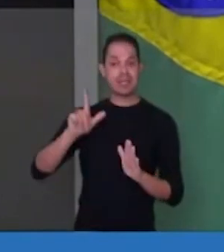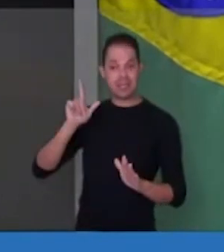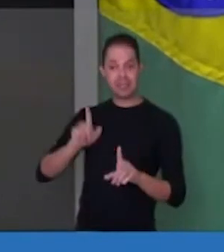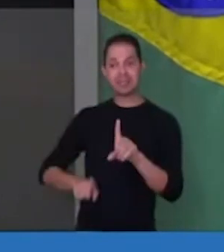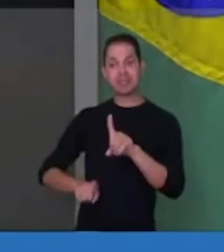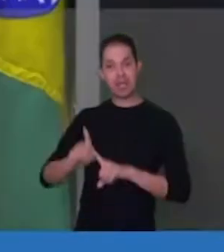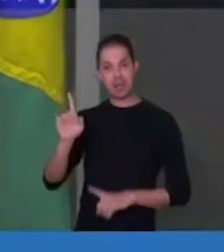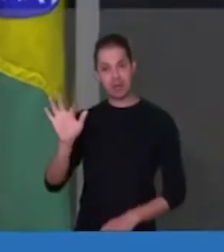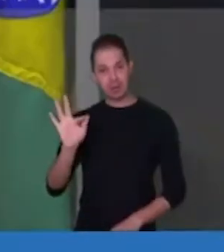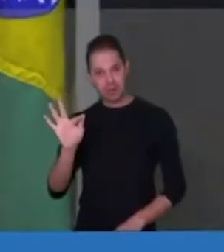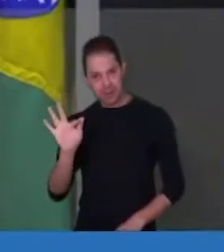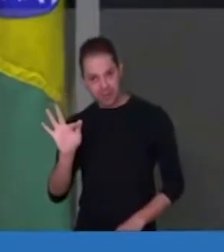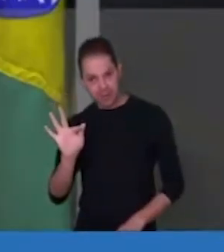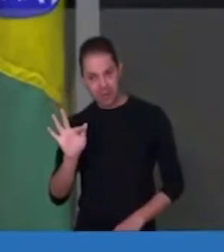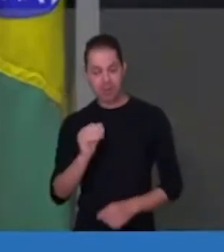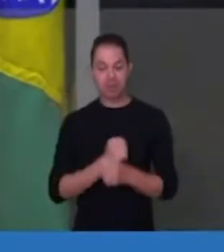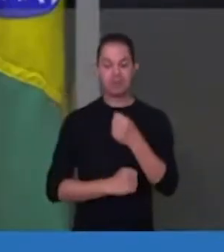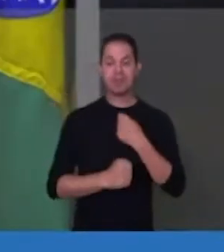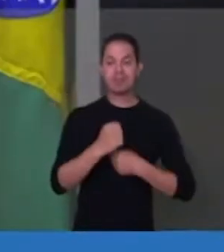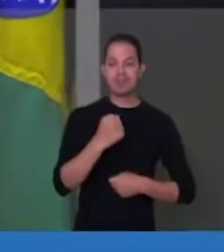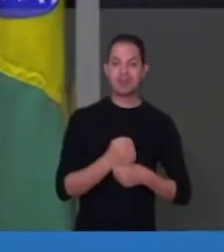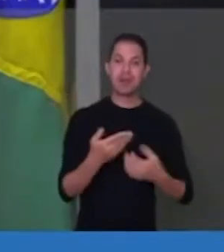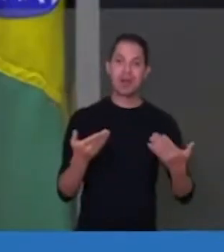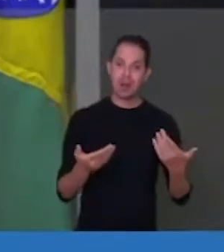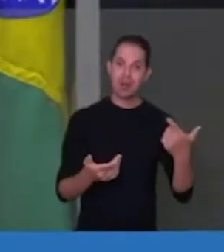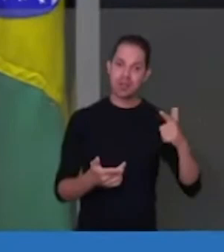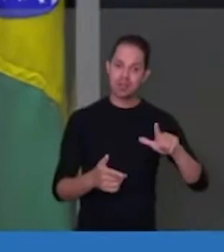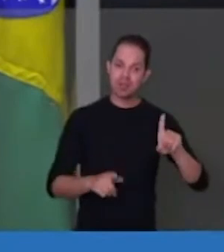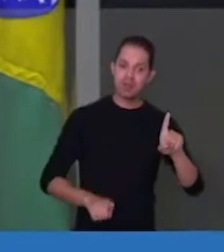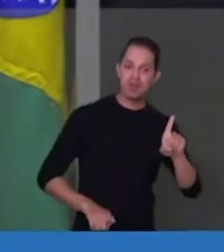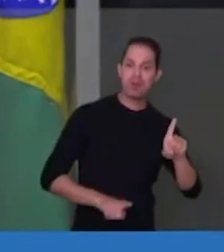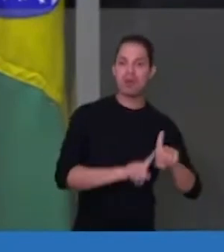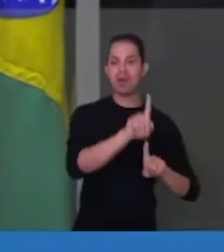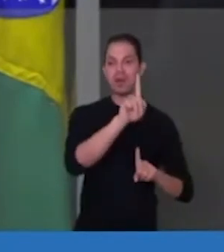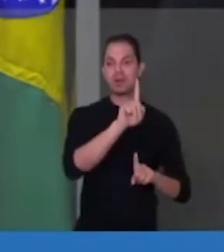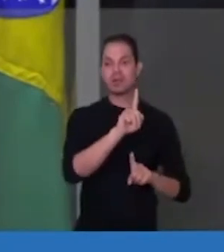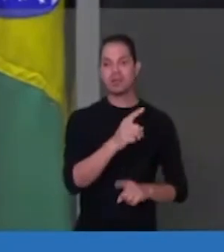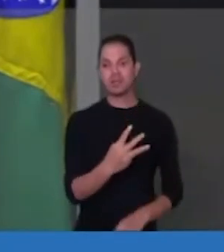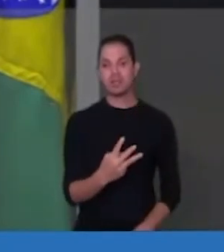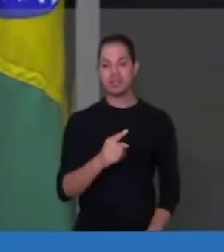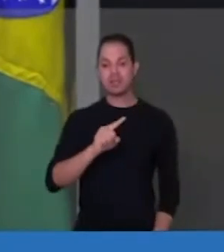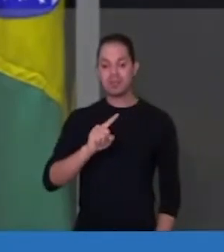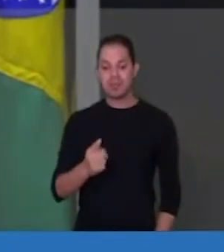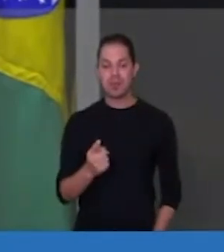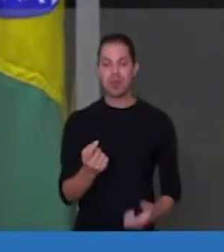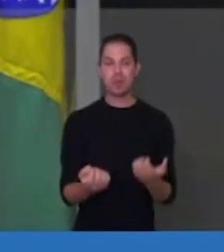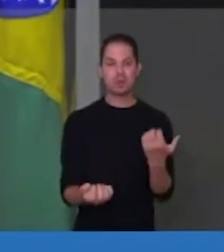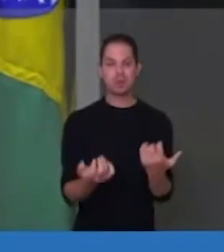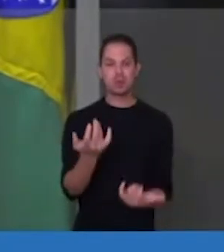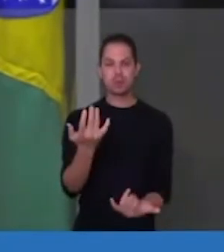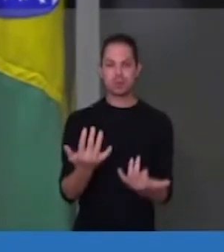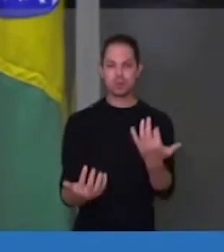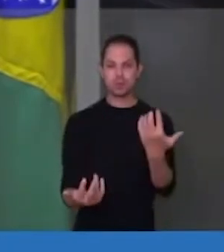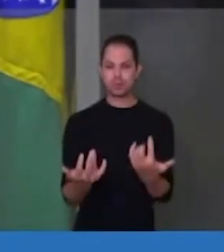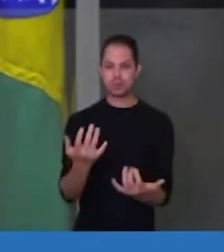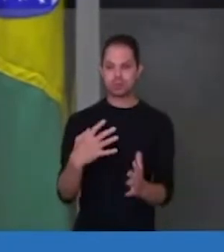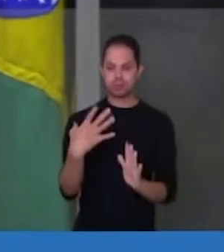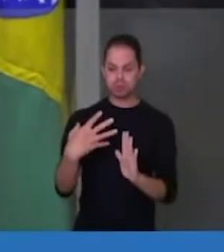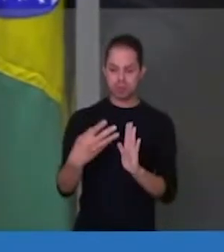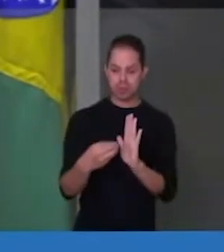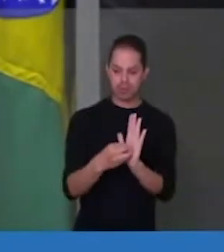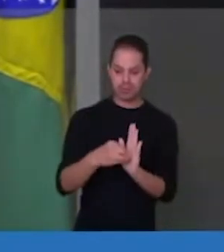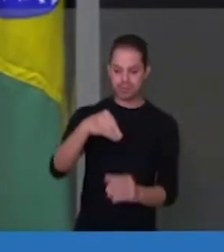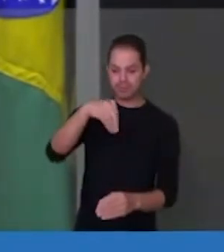fevereiro e do ano passado, e agora bateu mais um recorde. Mais de 3 mil queimadas na Amazônia. Mas não é somente